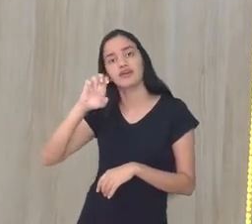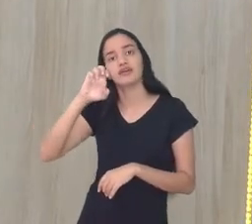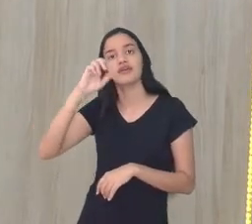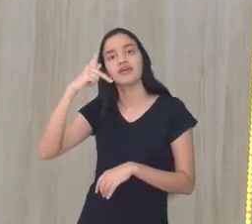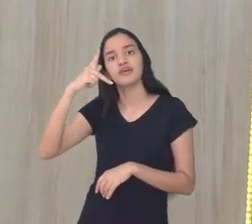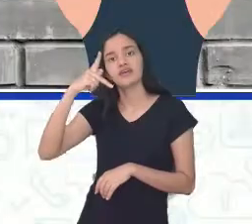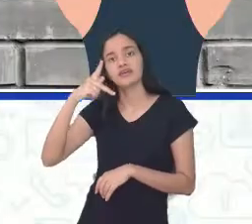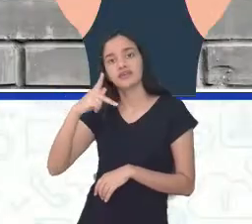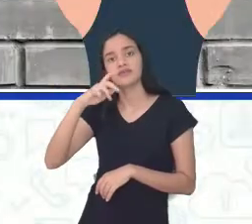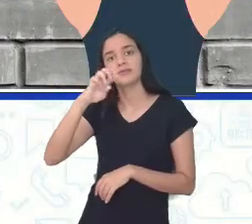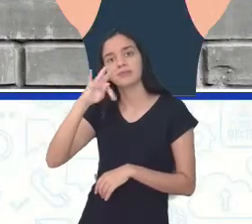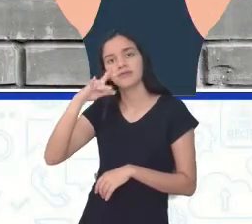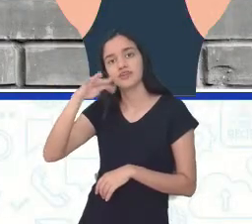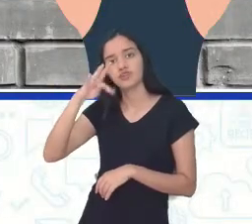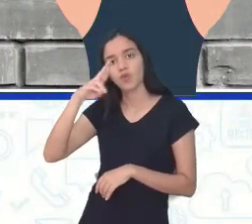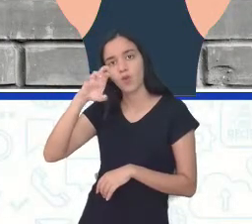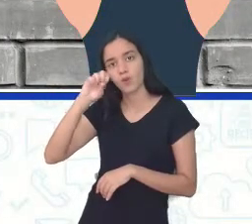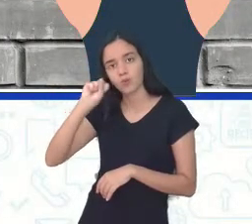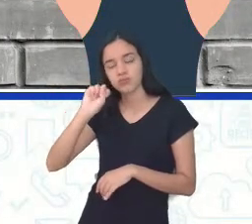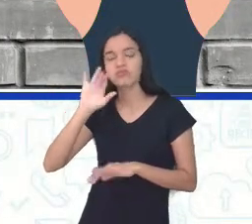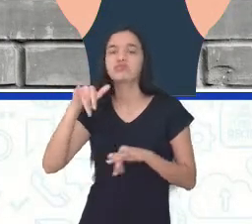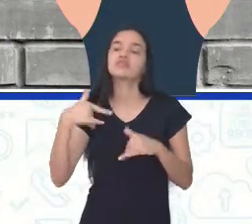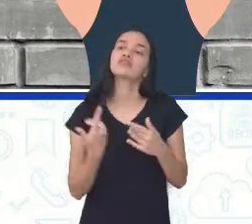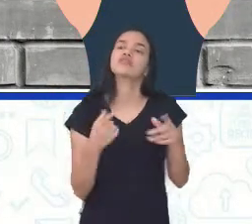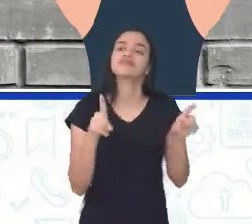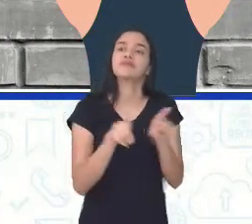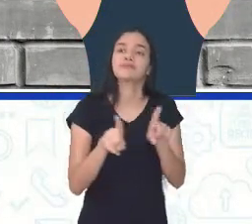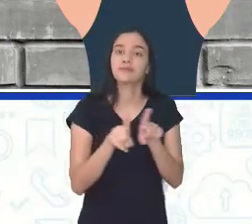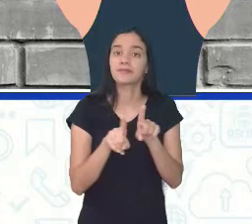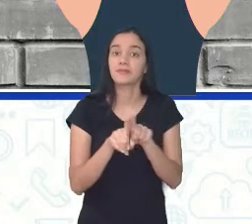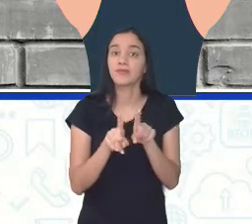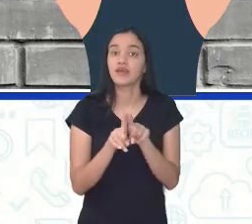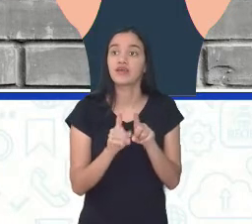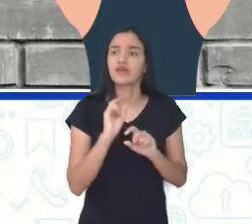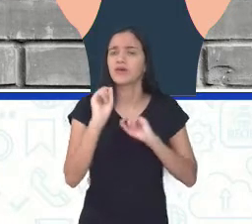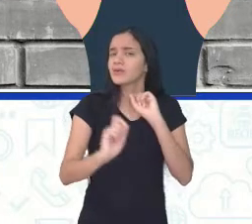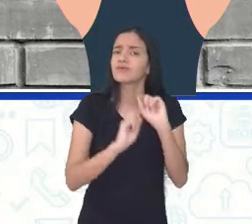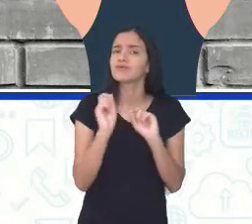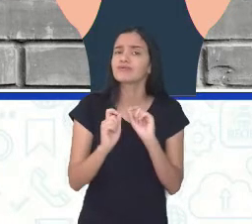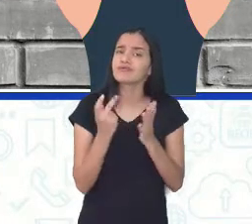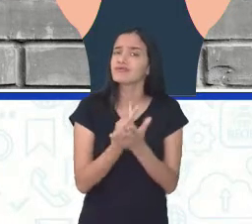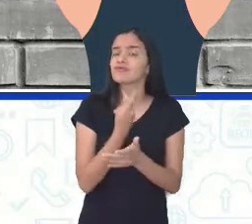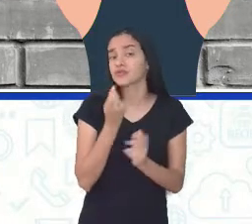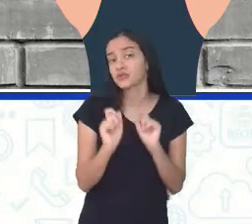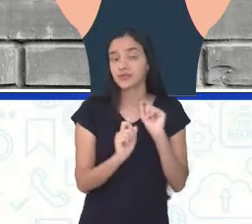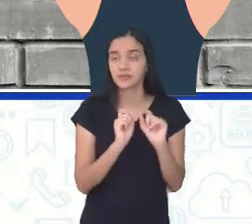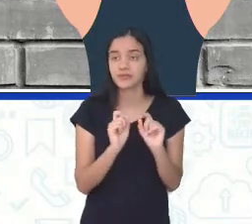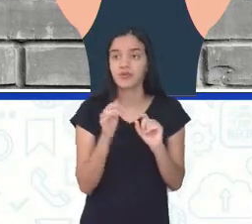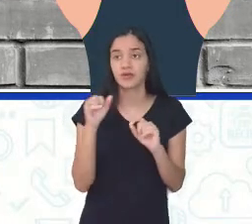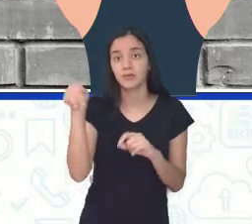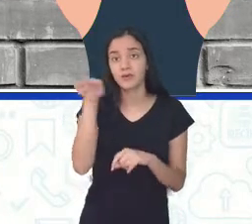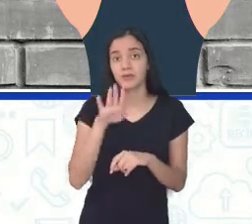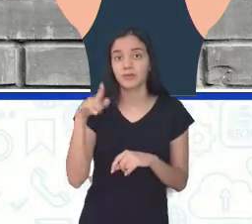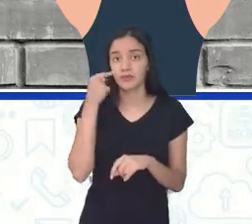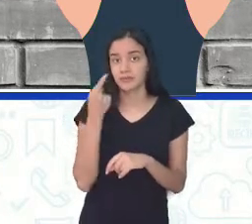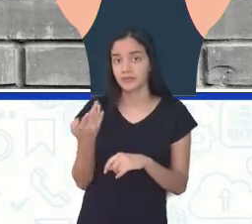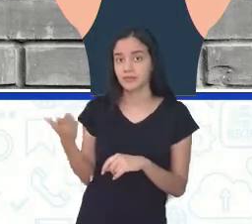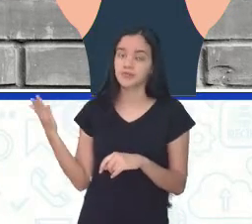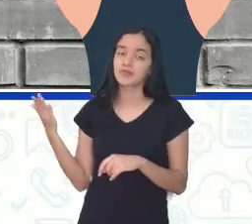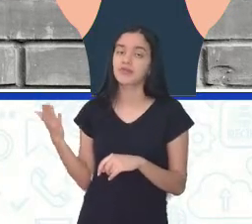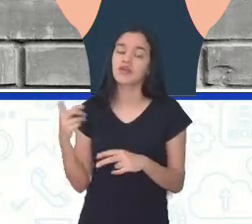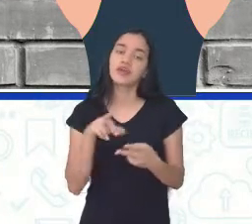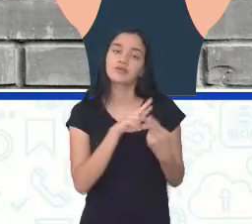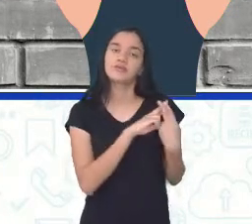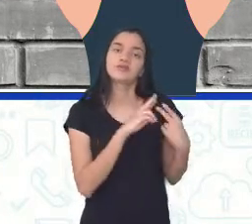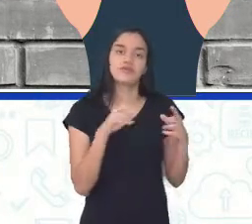2 tipos: o próprio receptor e o internoreceptores. O que é que eles fazem? Vejam pelas imagens. Eles são